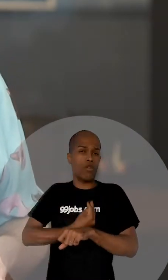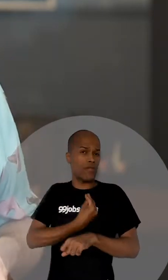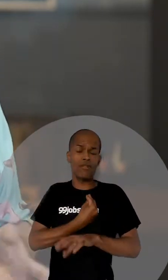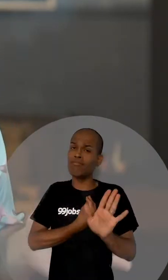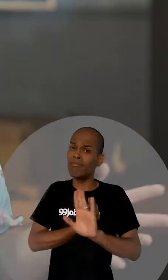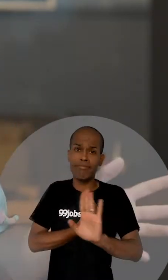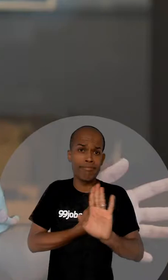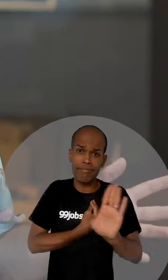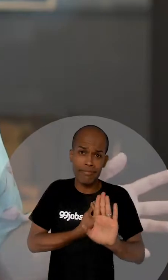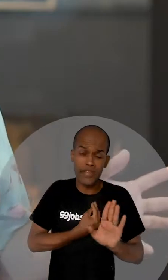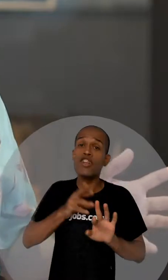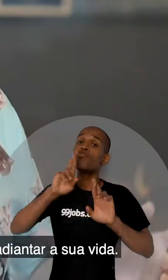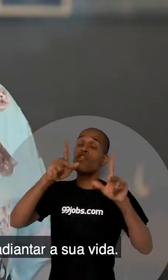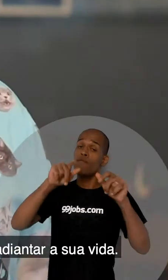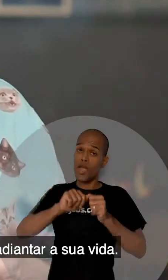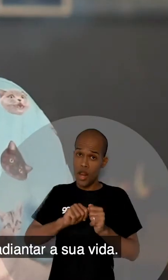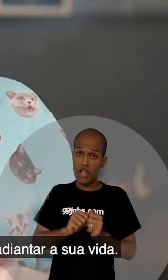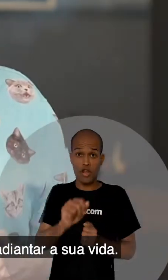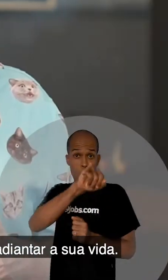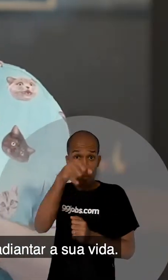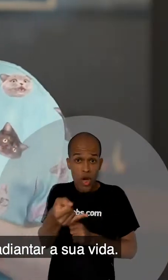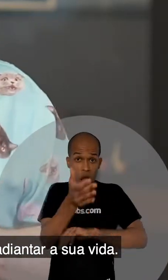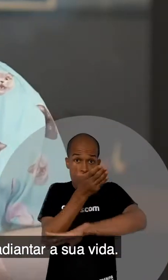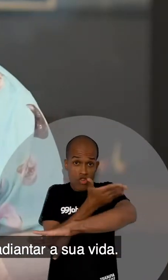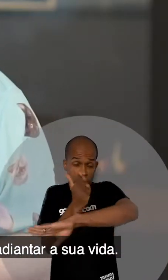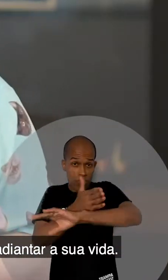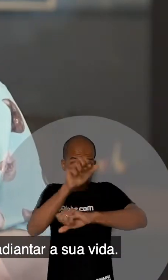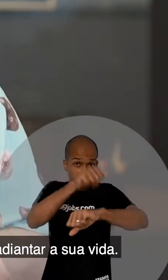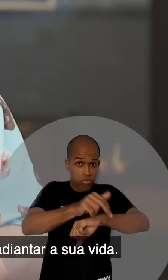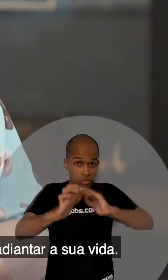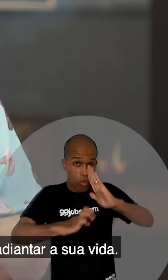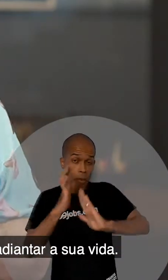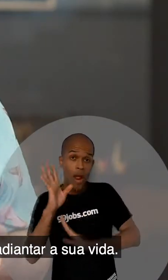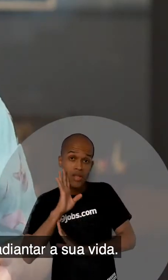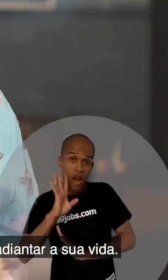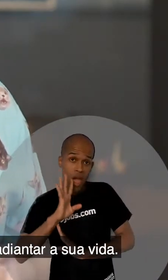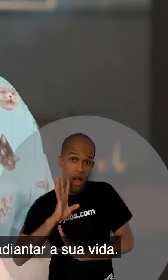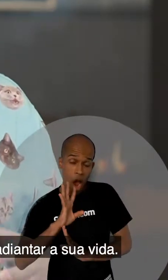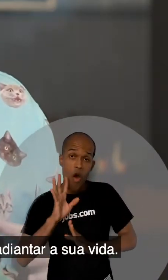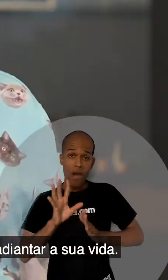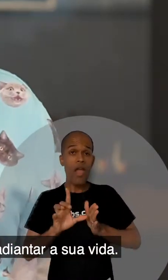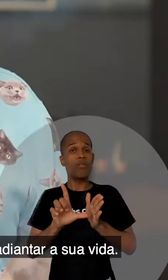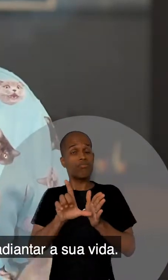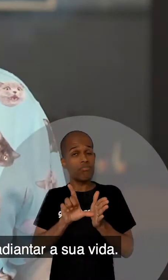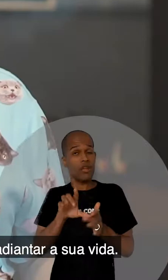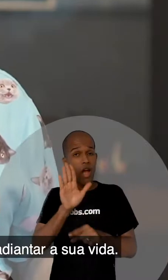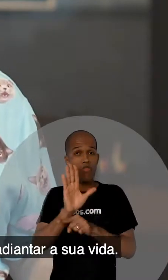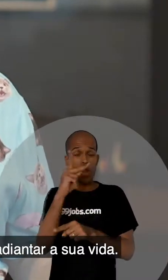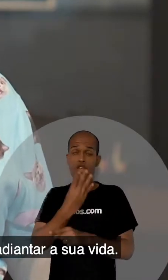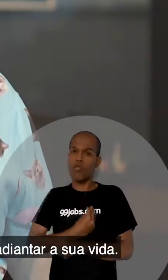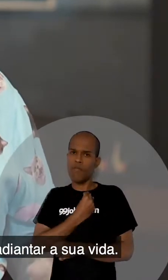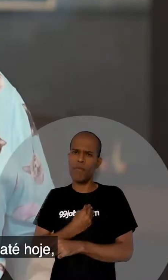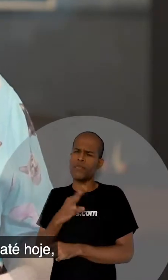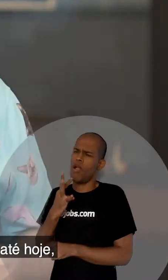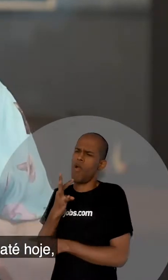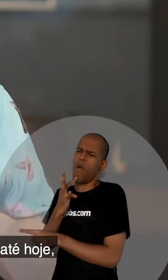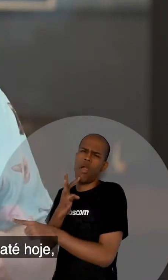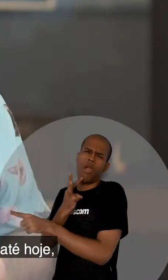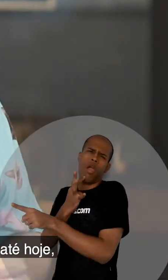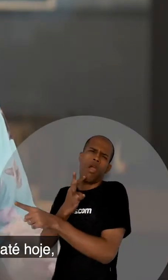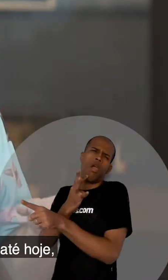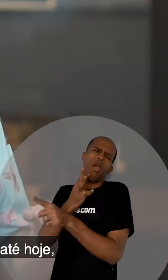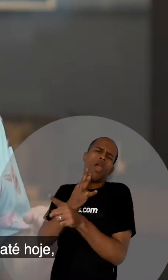que vão atrasar a sua vida. Pelo contrário, ter a oportunidade de estagiar em uma empresa legal vai até adiantar a sua vida. Eu